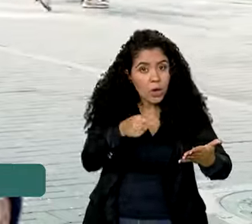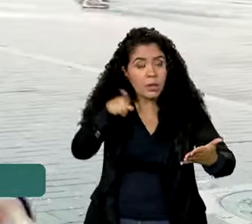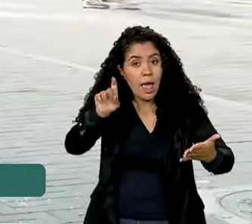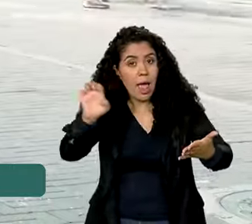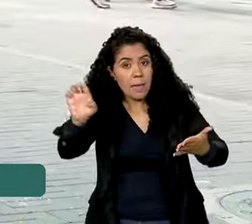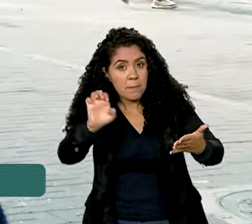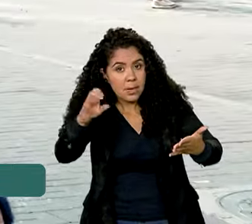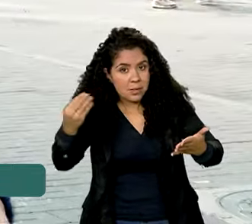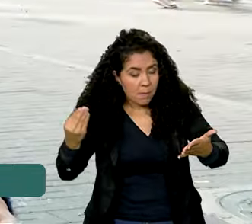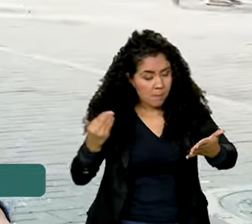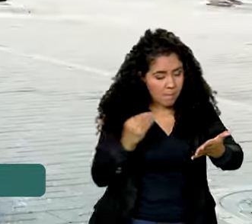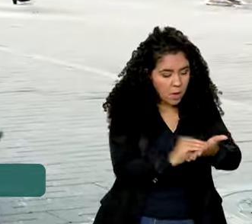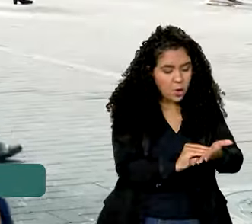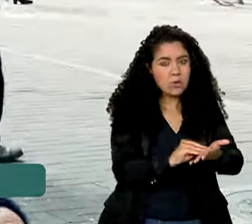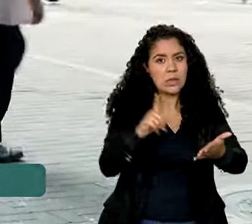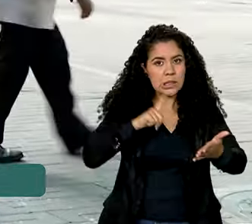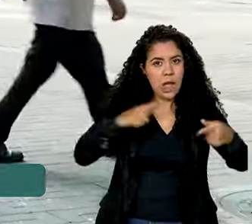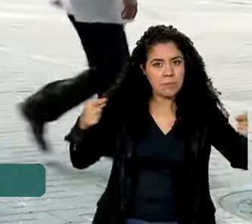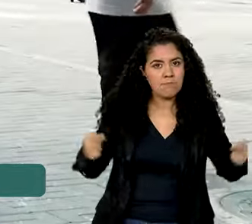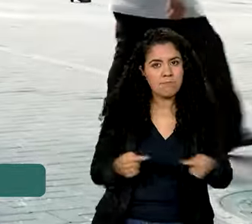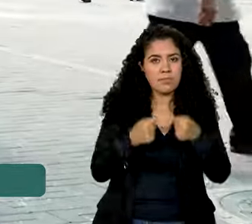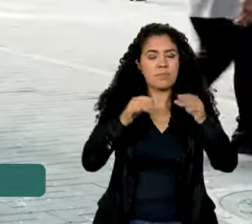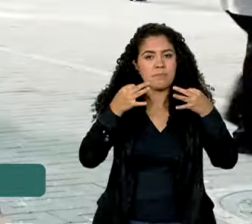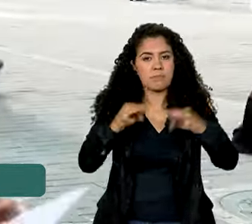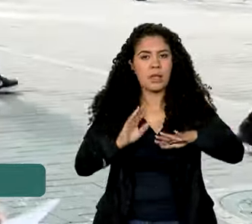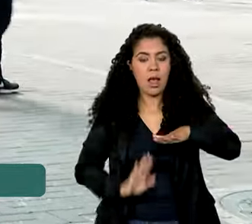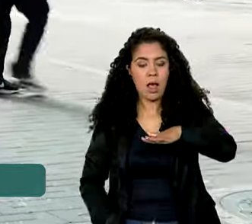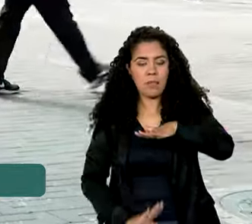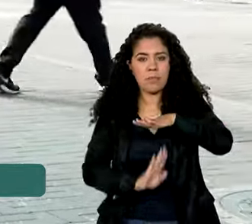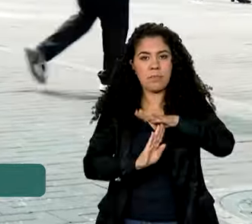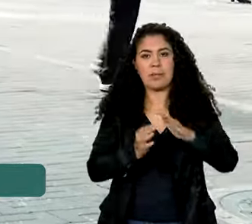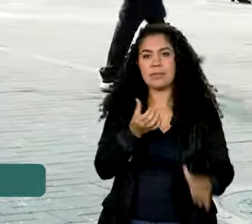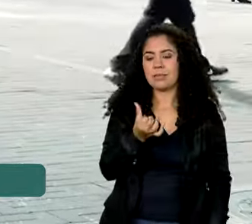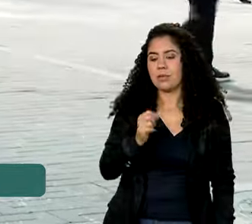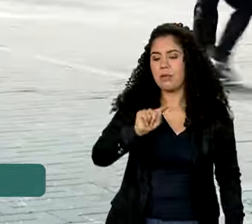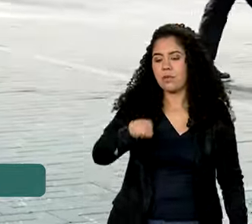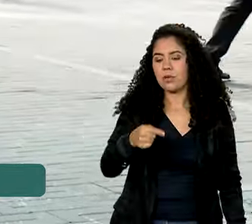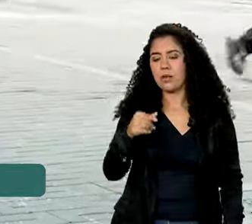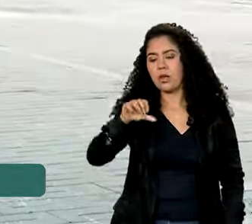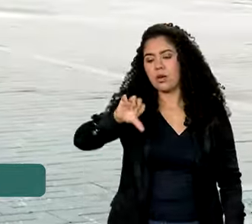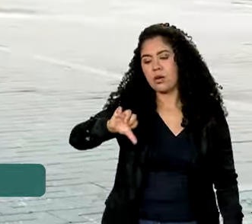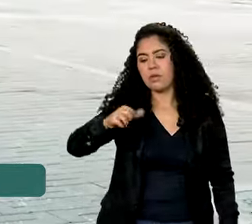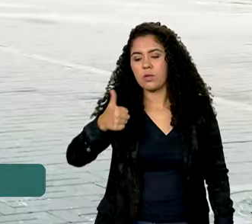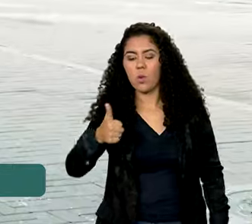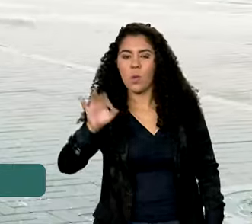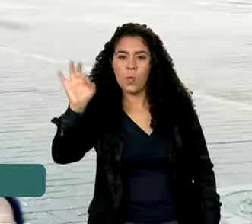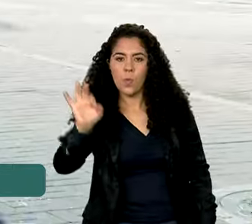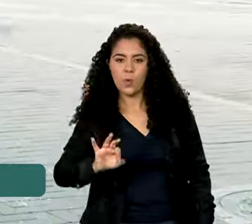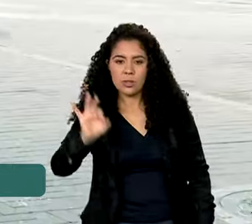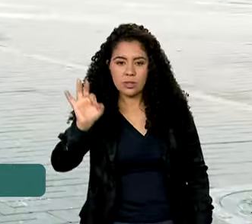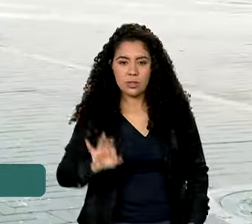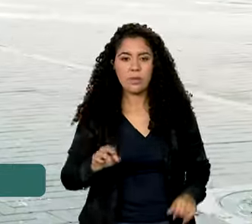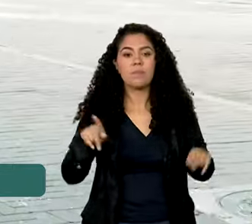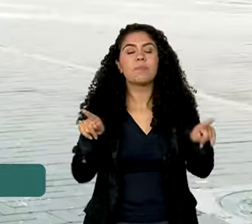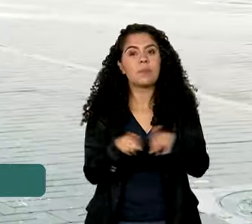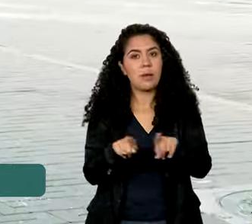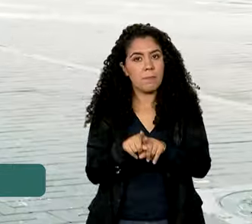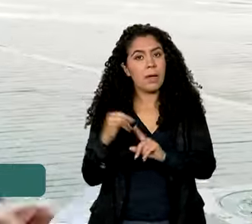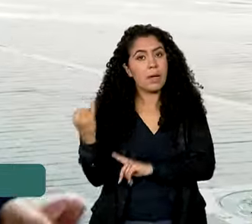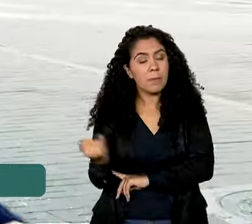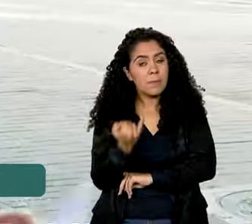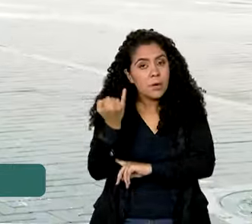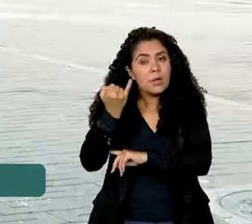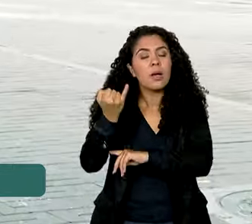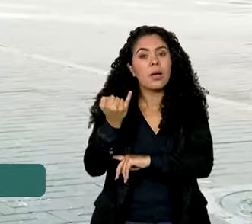operadora corresponde ao valor máximo autorizado de 6,91%. Também é importante